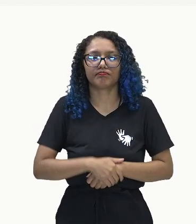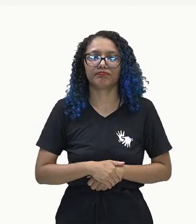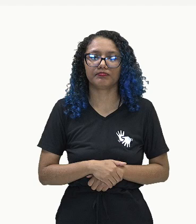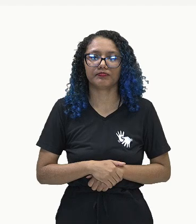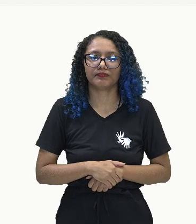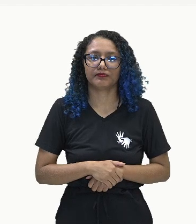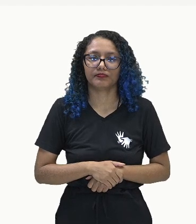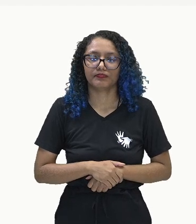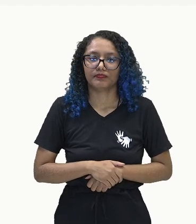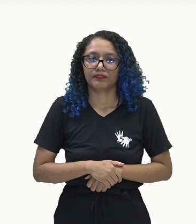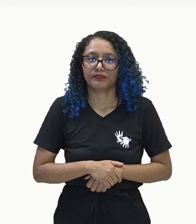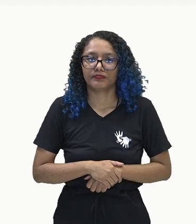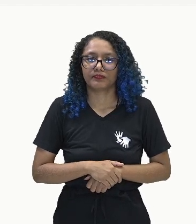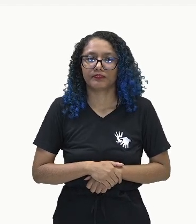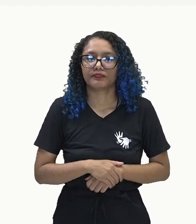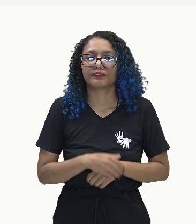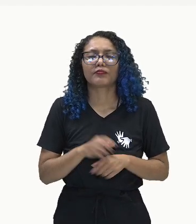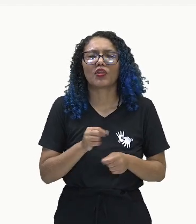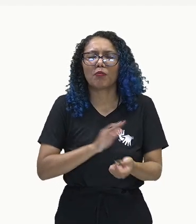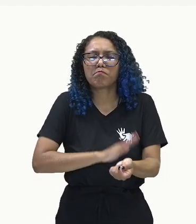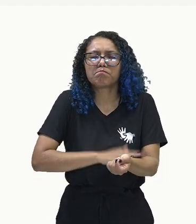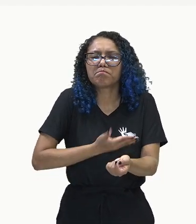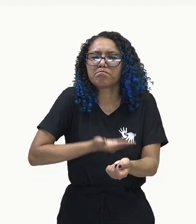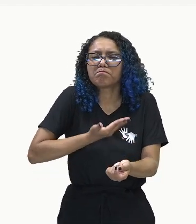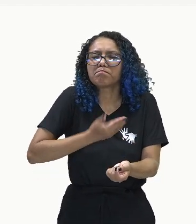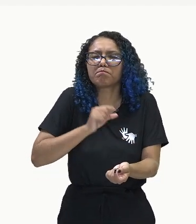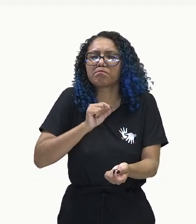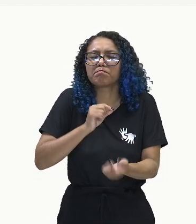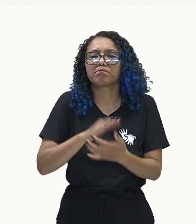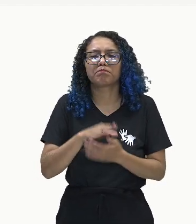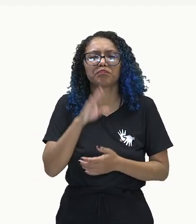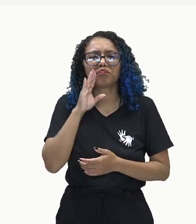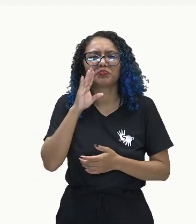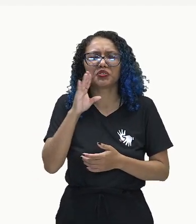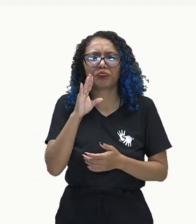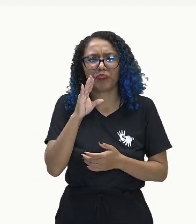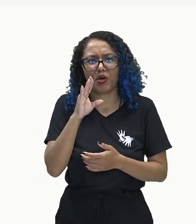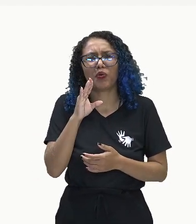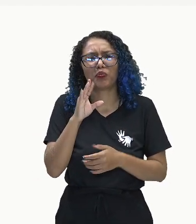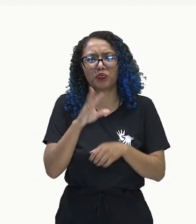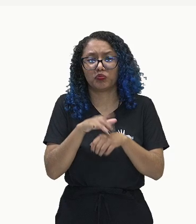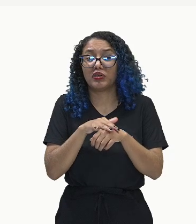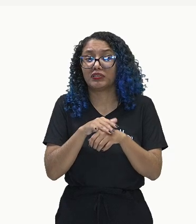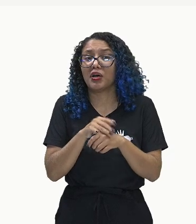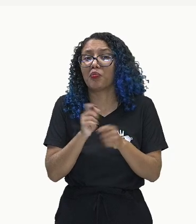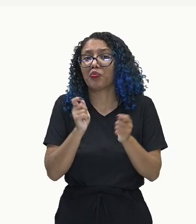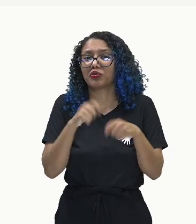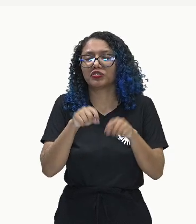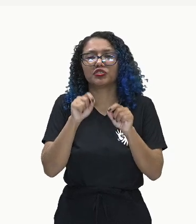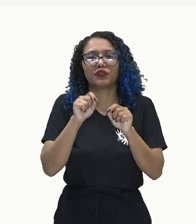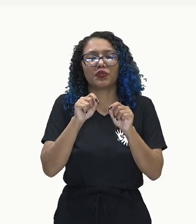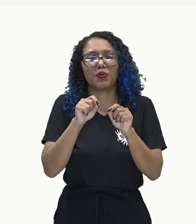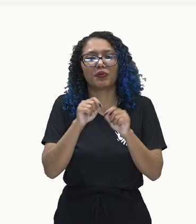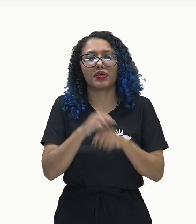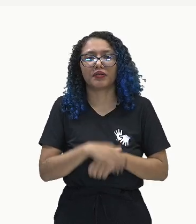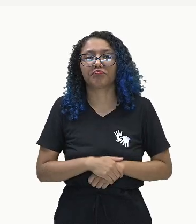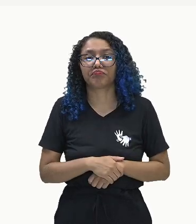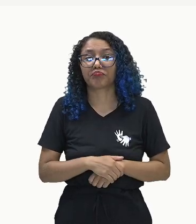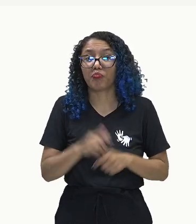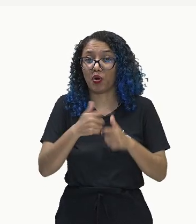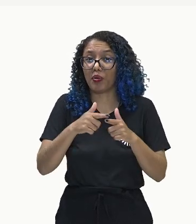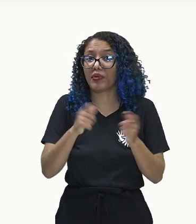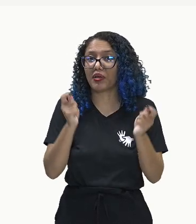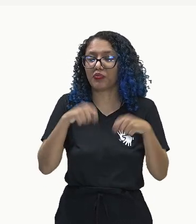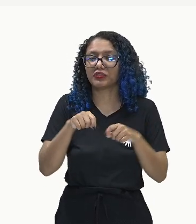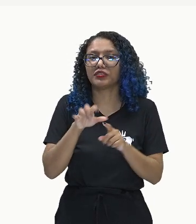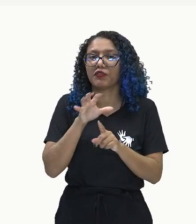é um dos principais fatores de risco para a ocorrência do acidente vascular cerebral,